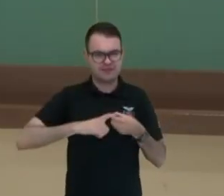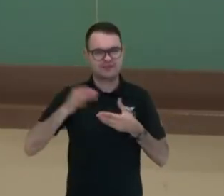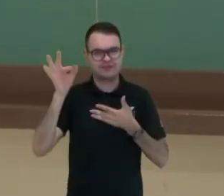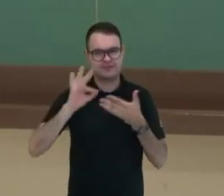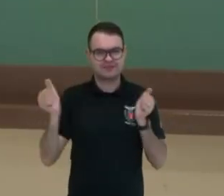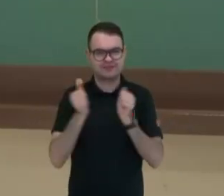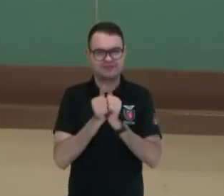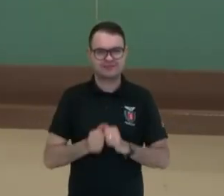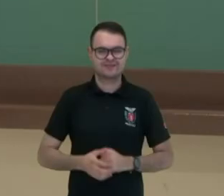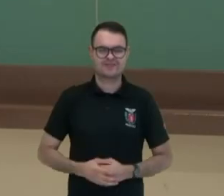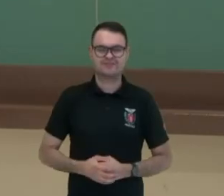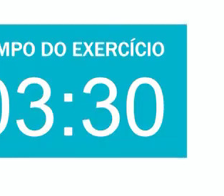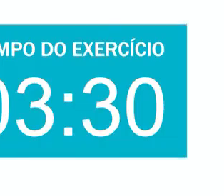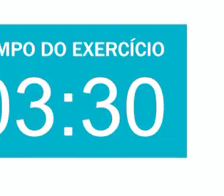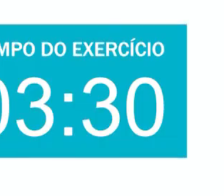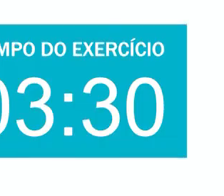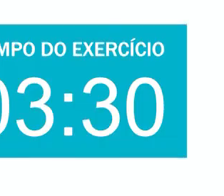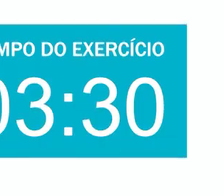corrigimos junto.